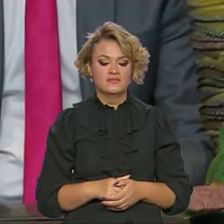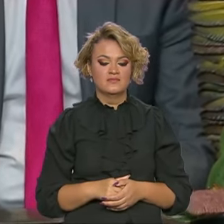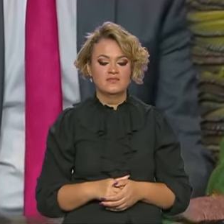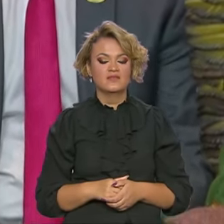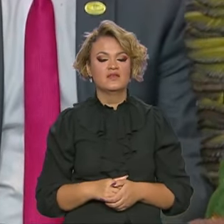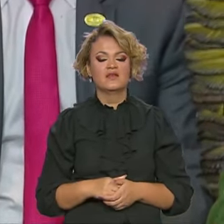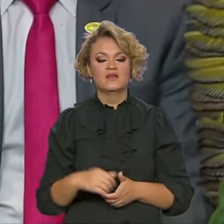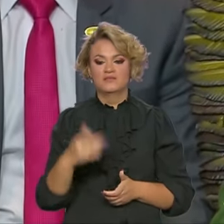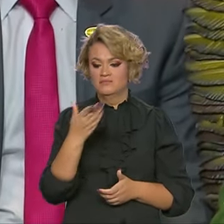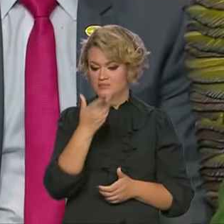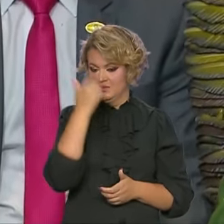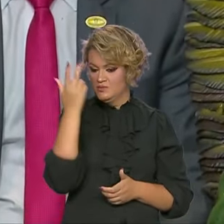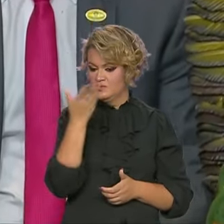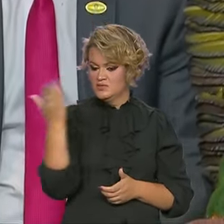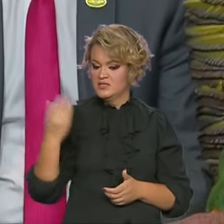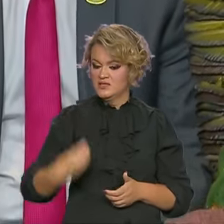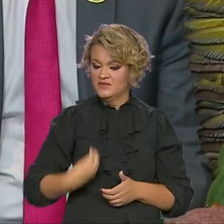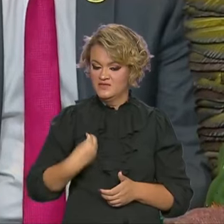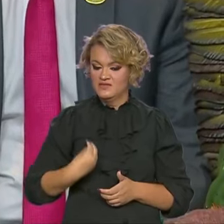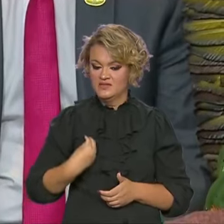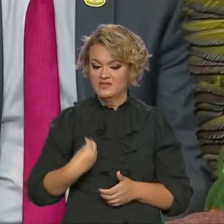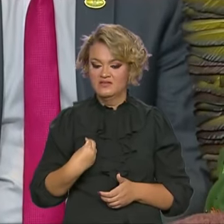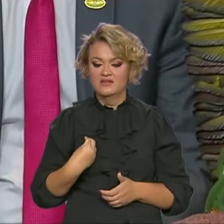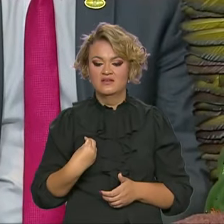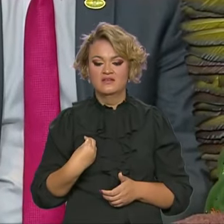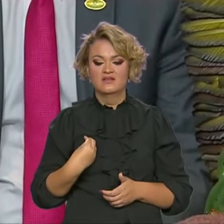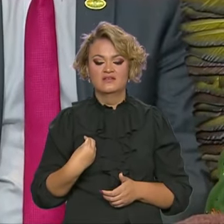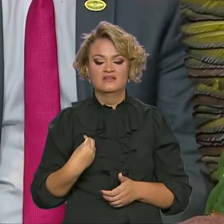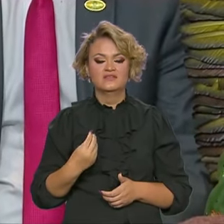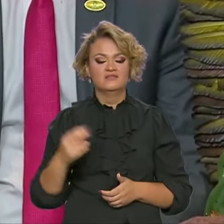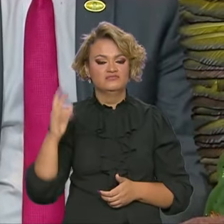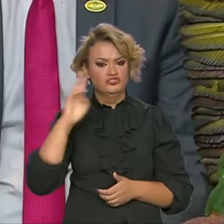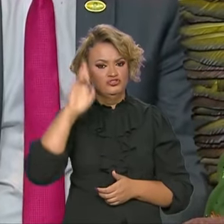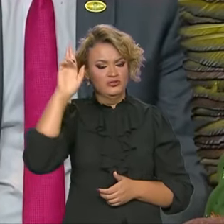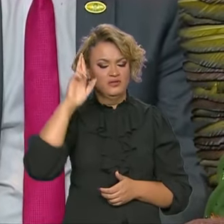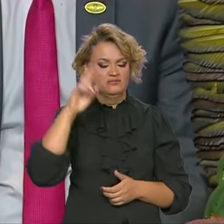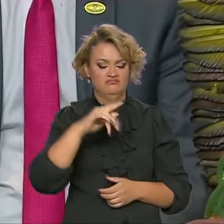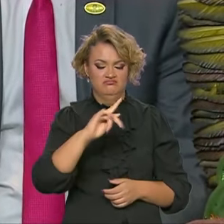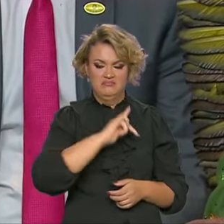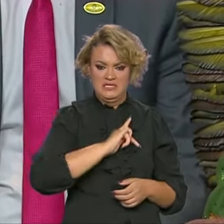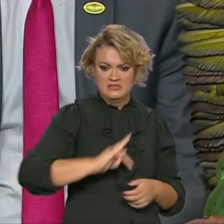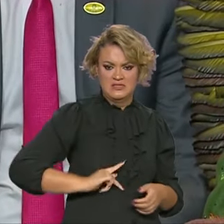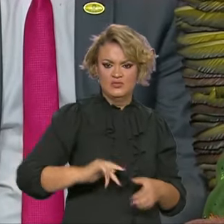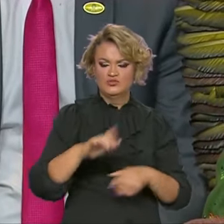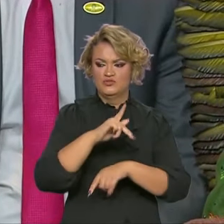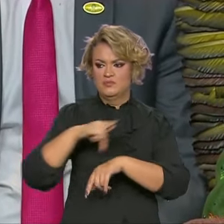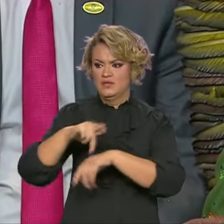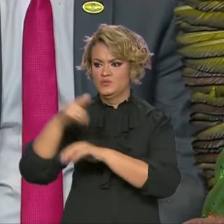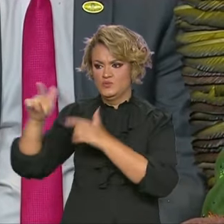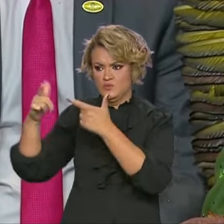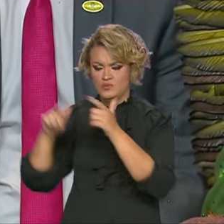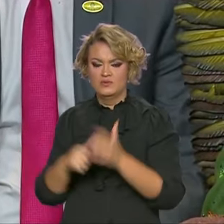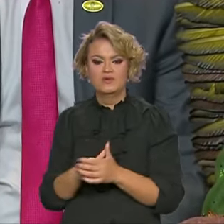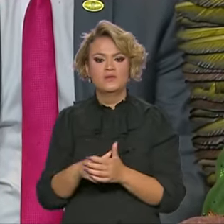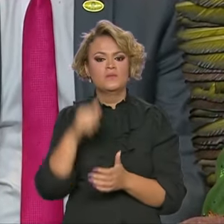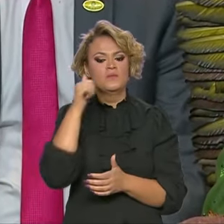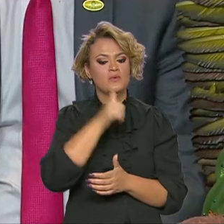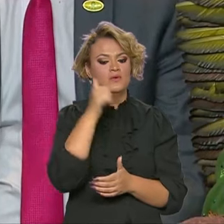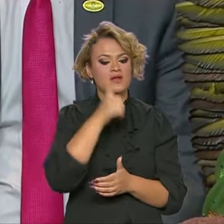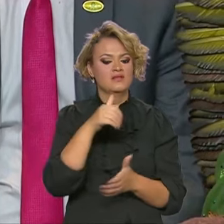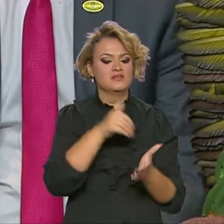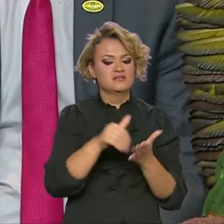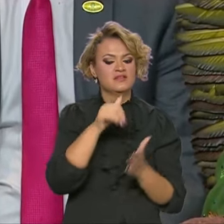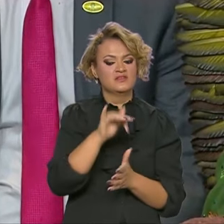excelentíssimos senhores e senhoras chefes de Estado e de Governo, excelentíssima senhora